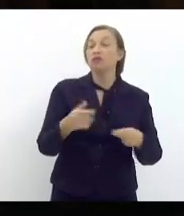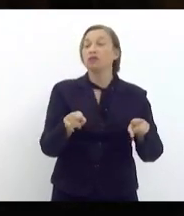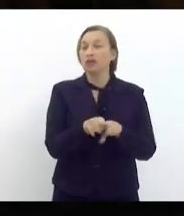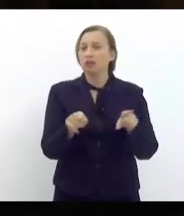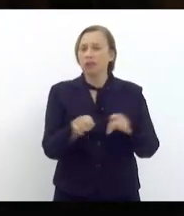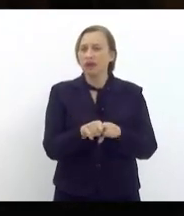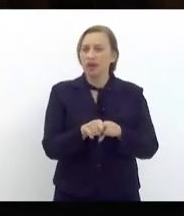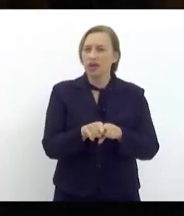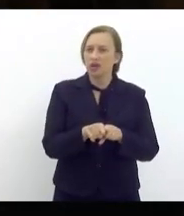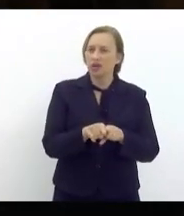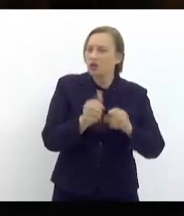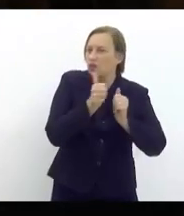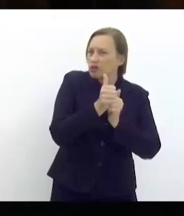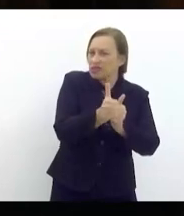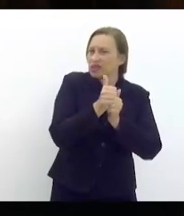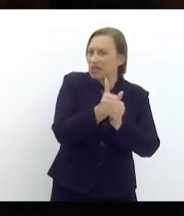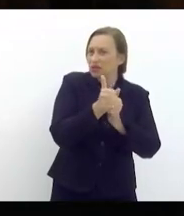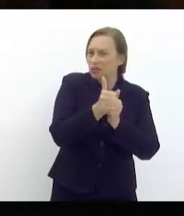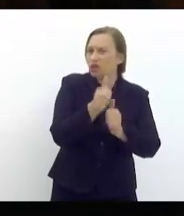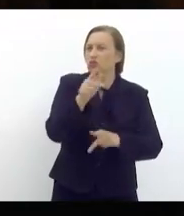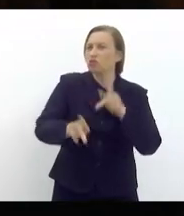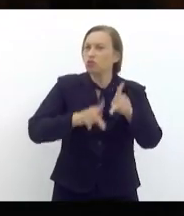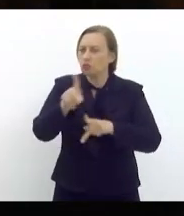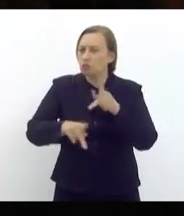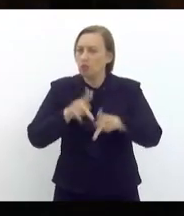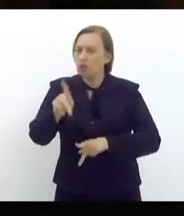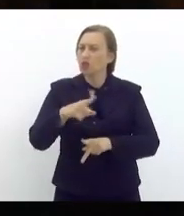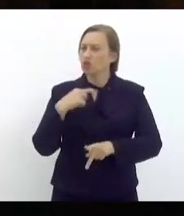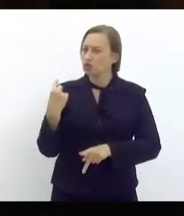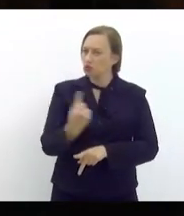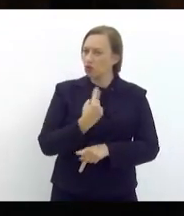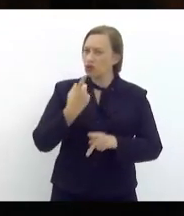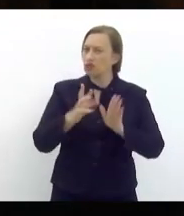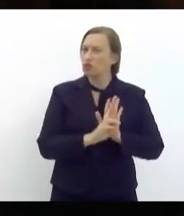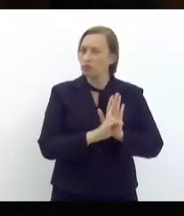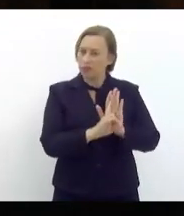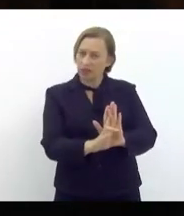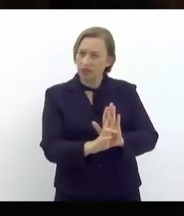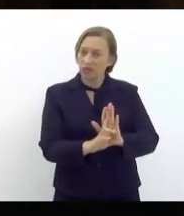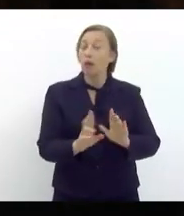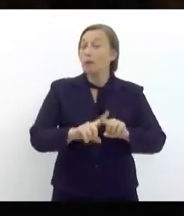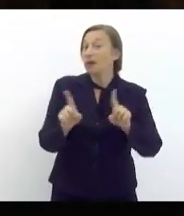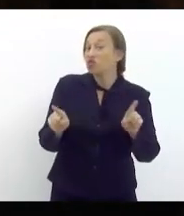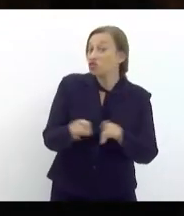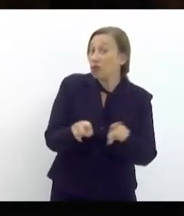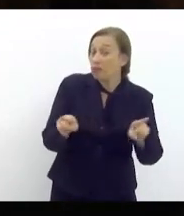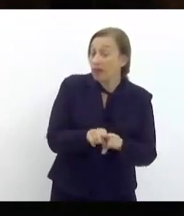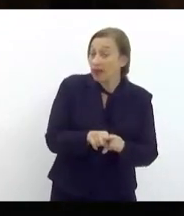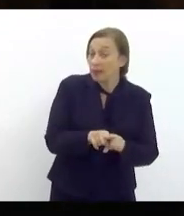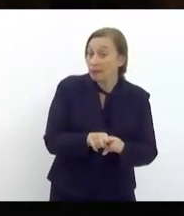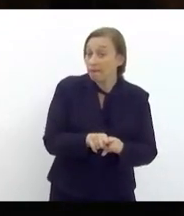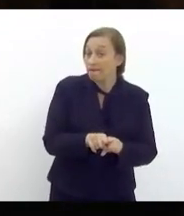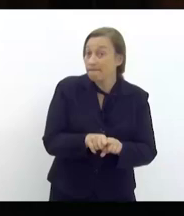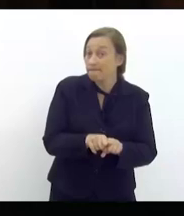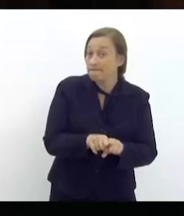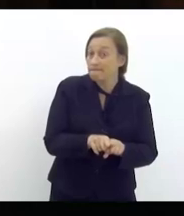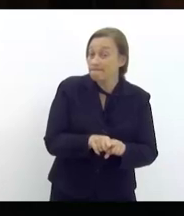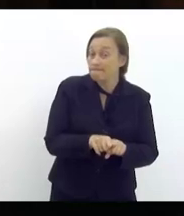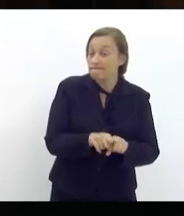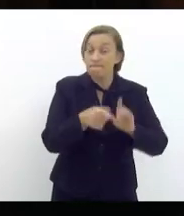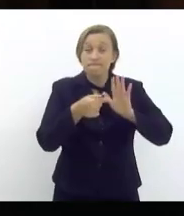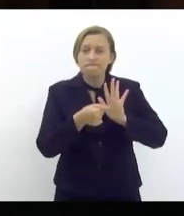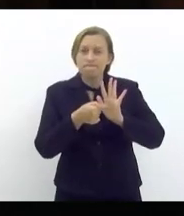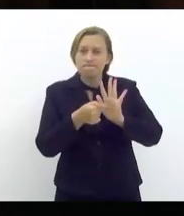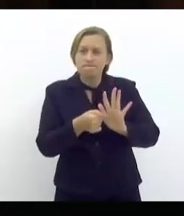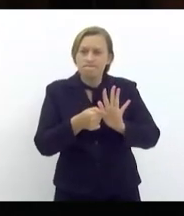segmentos populacionais que nós nos propusemos a representar mas também apontar